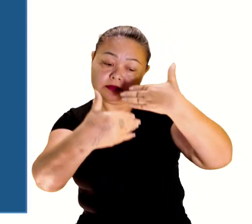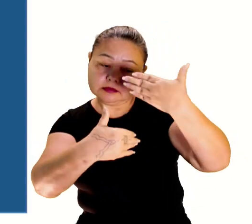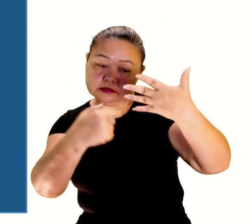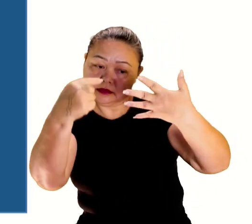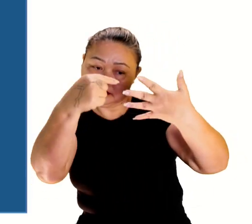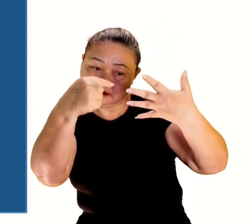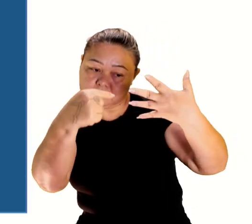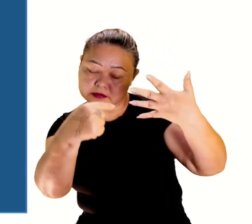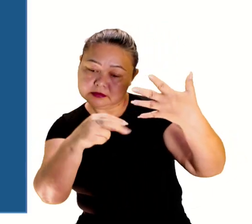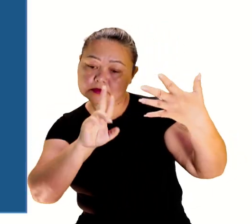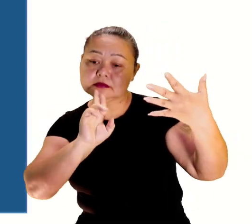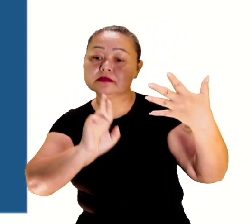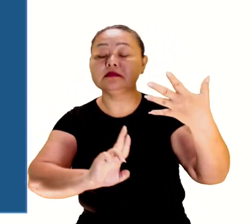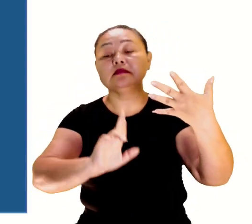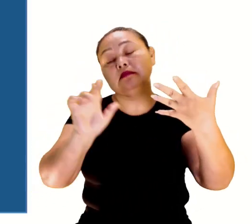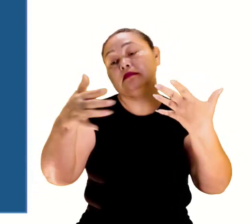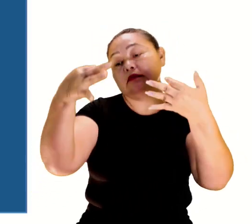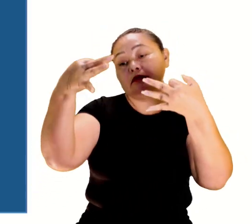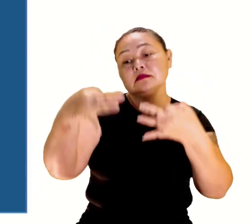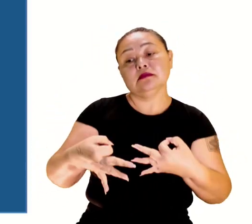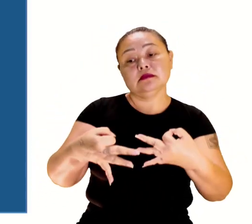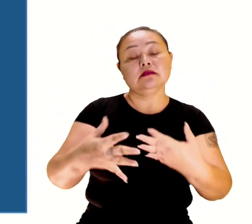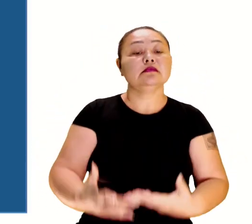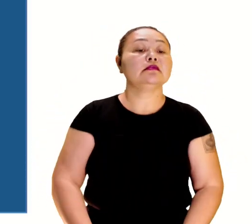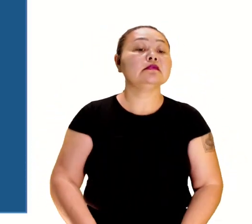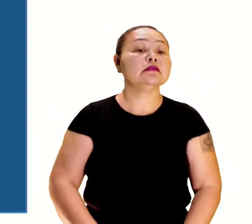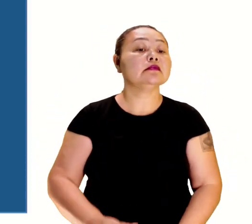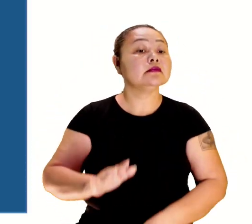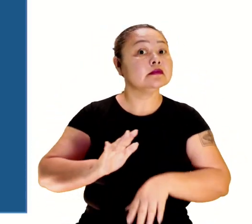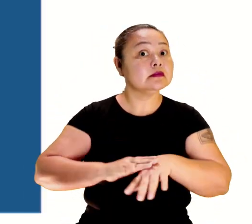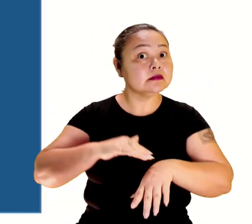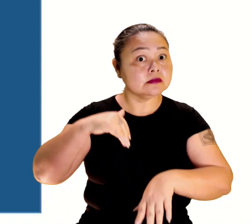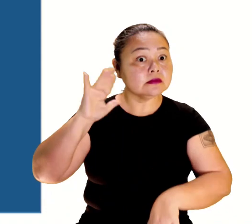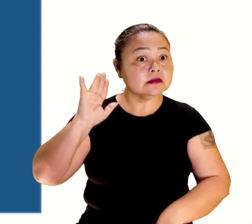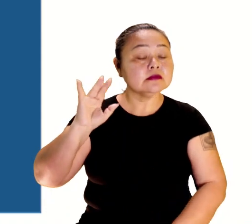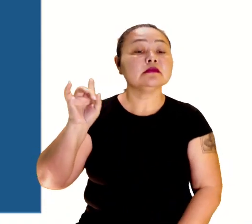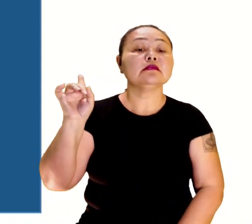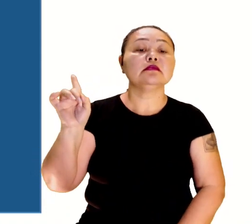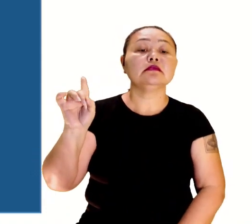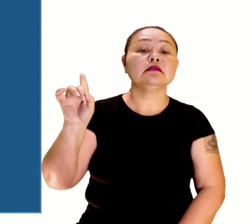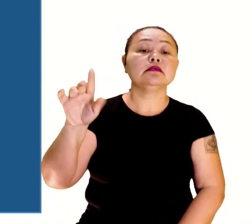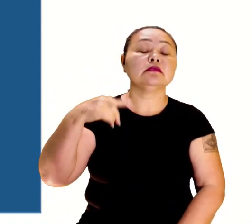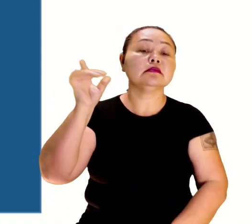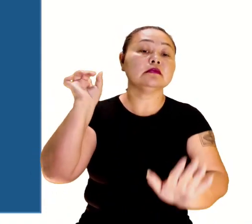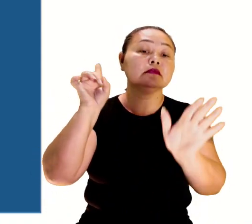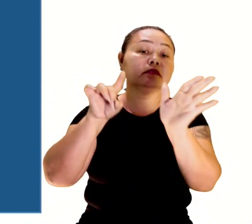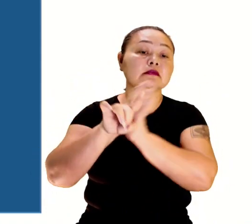passo, dá tudo certo. Bora ver? Mais